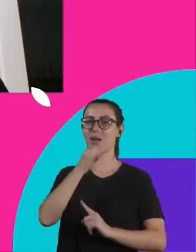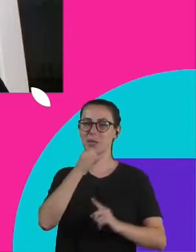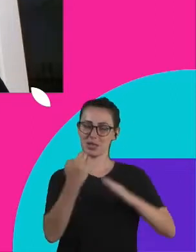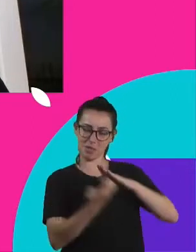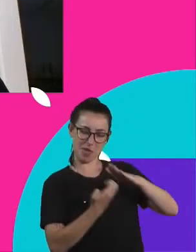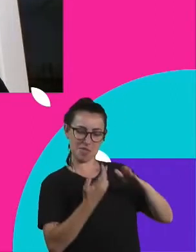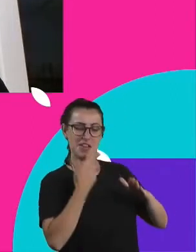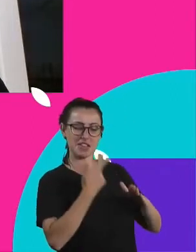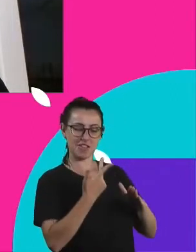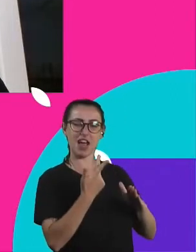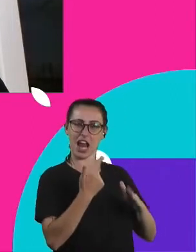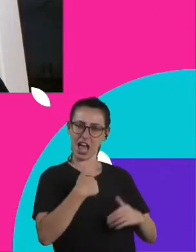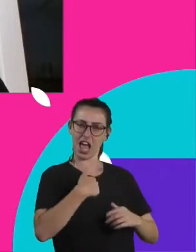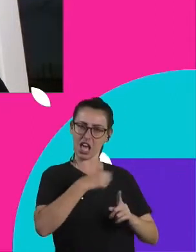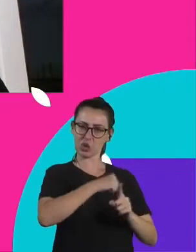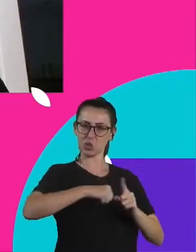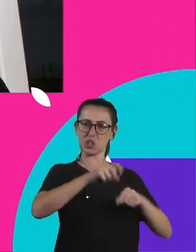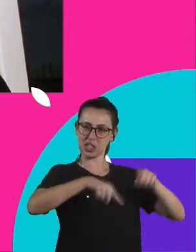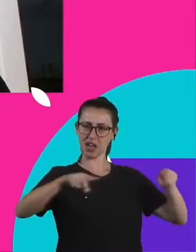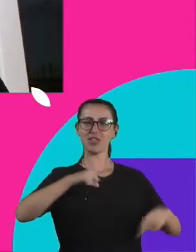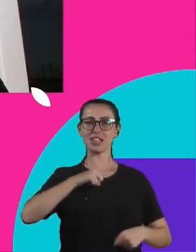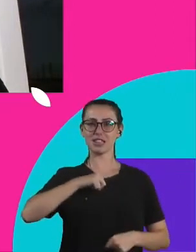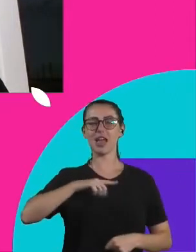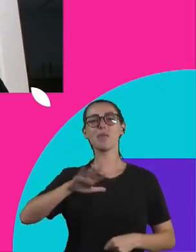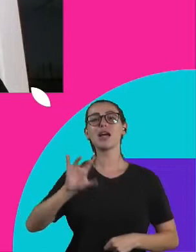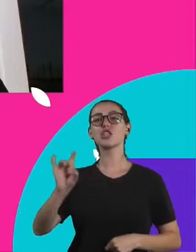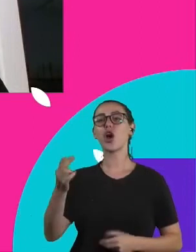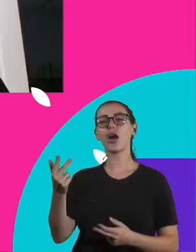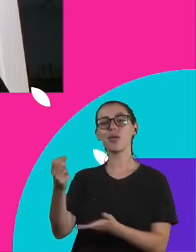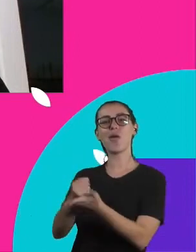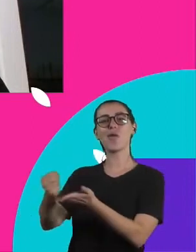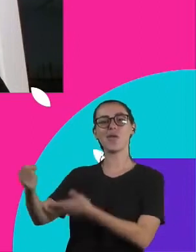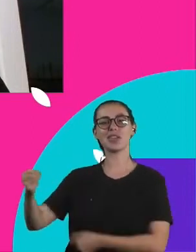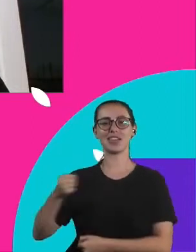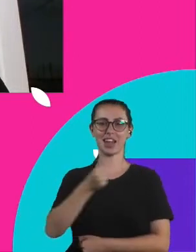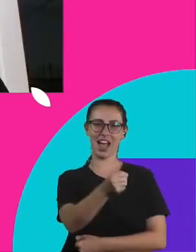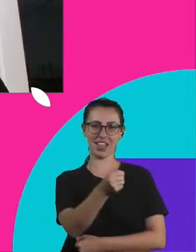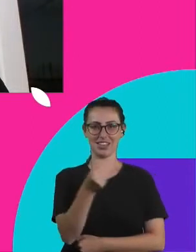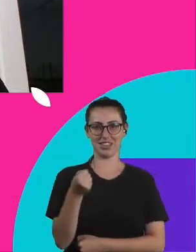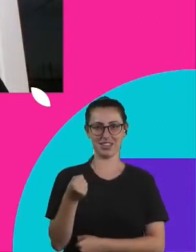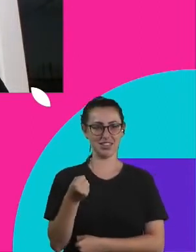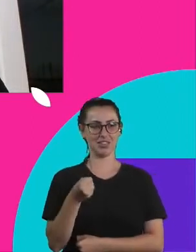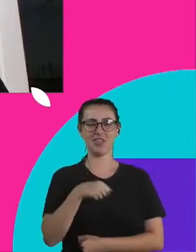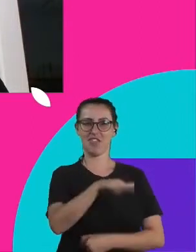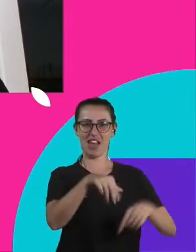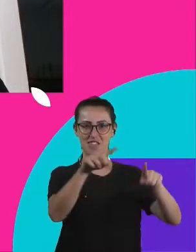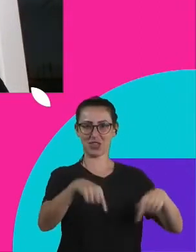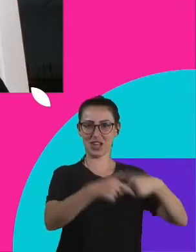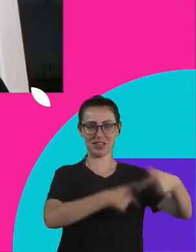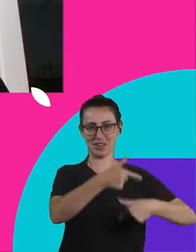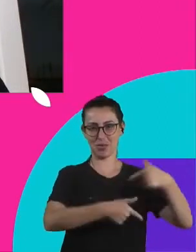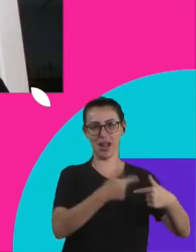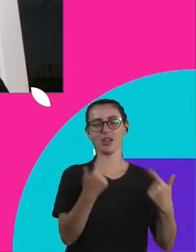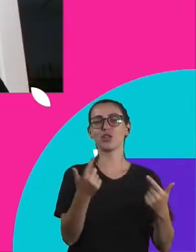mas apenas contratam pessoas daqueles territórios, ao invés de trazê-las para se juntar ao negócio, para entrar numa sociedade